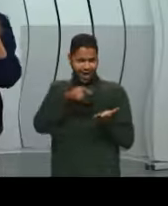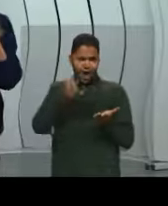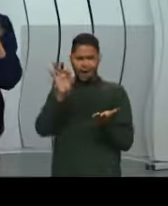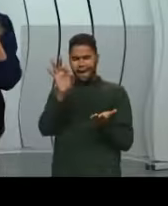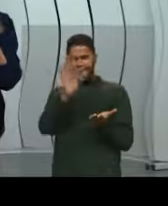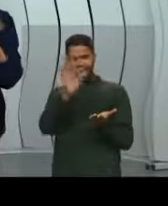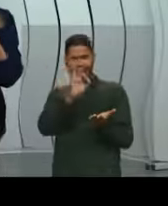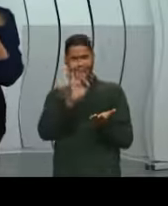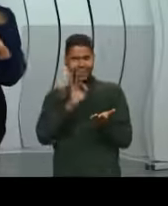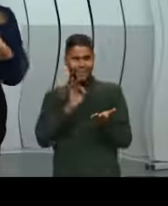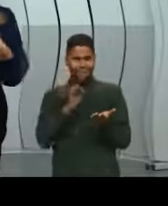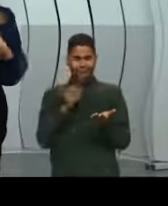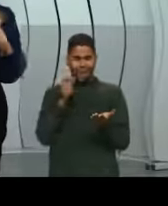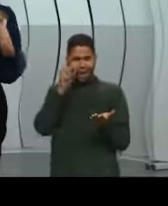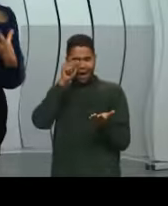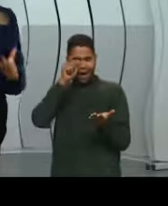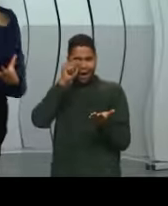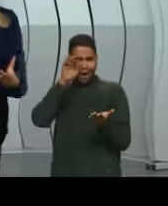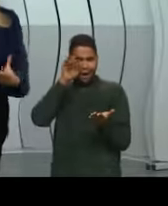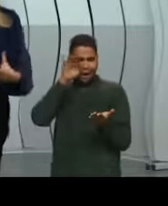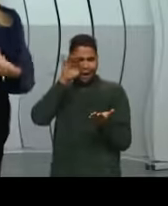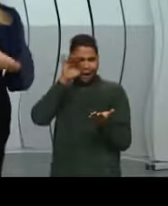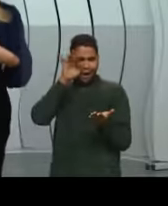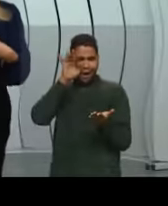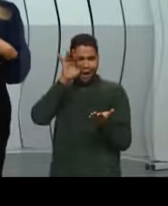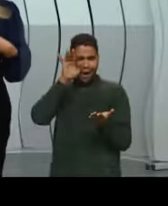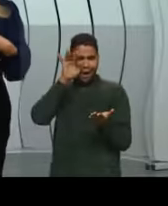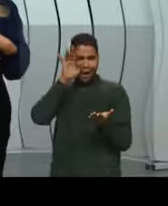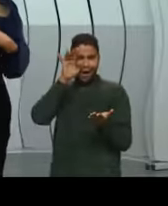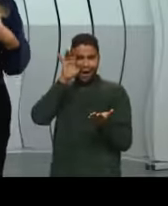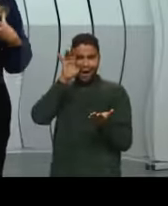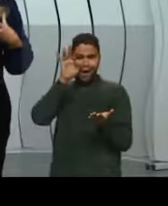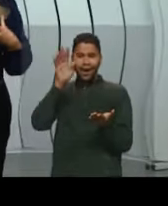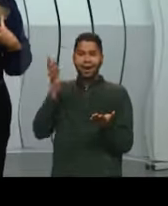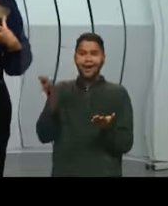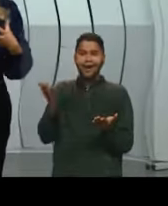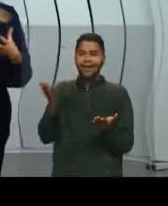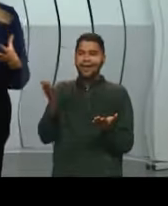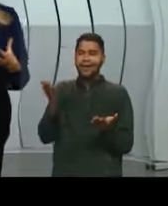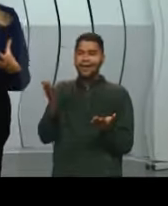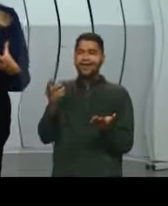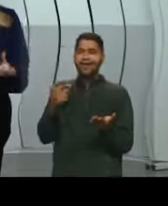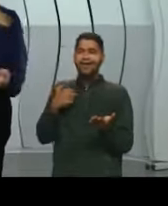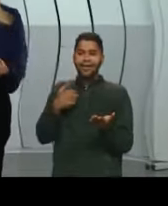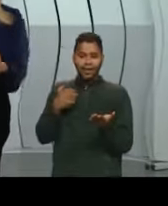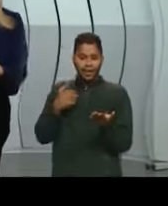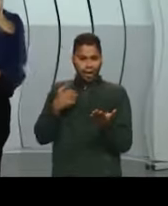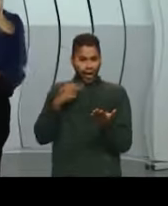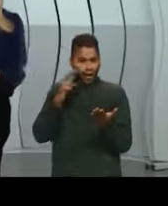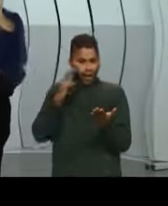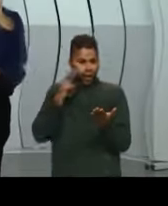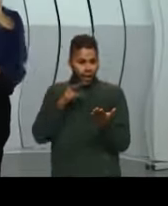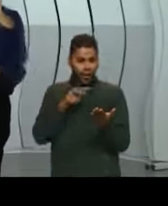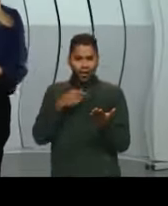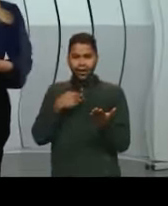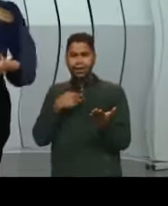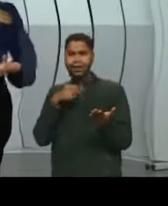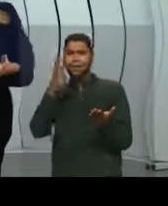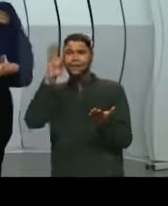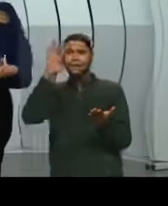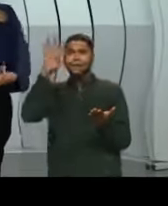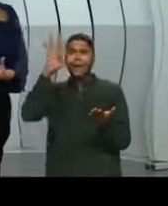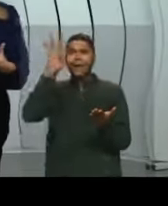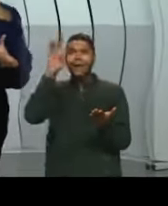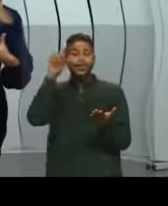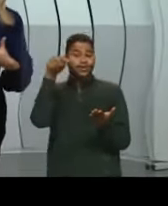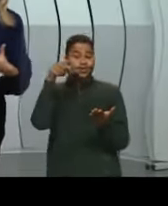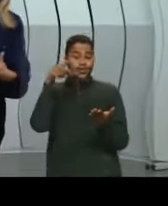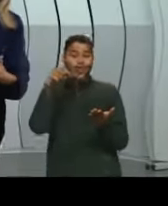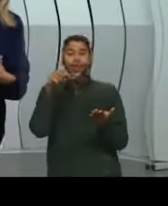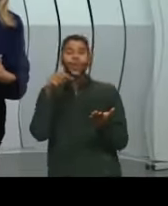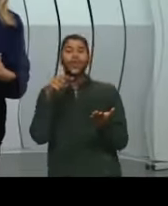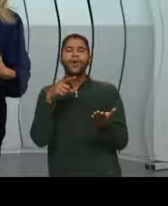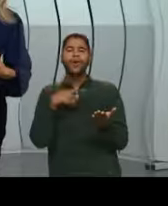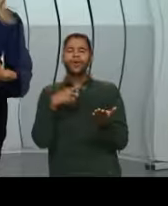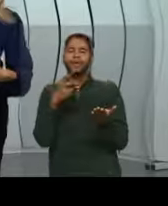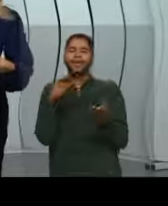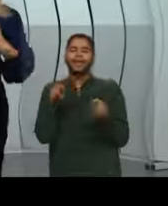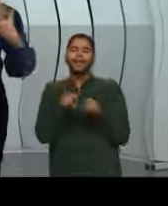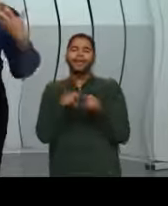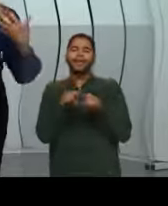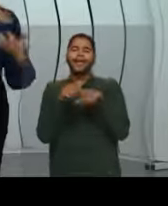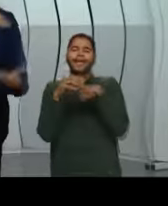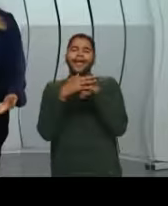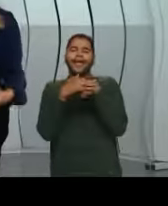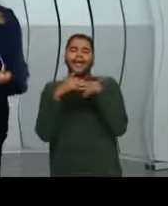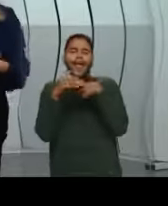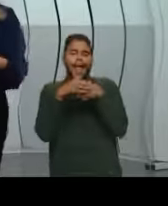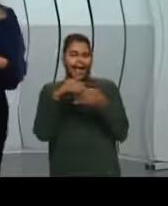seu olho já fica iluminado e você, se a embalagem é assim, imagina o que tem lá. E imagina o carinho, né?